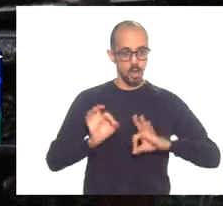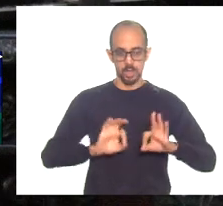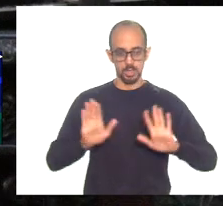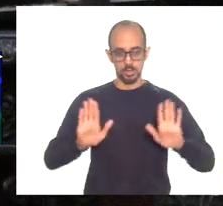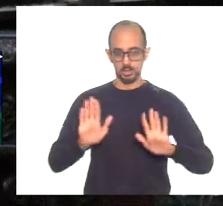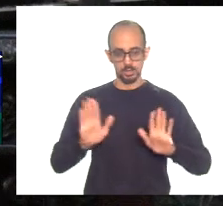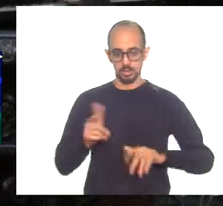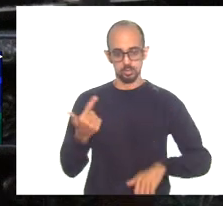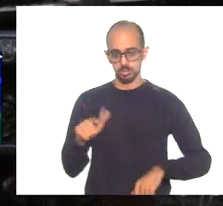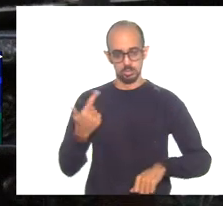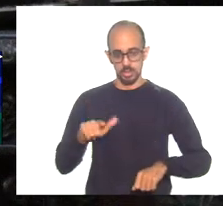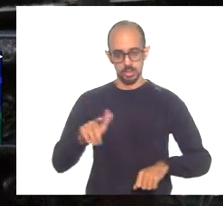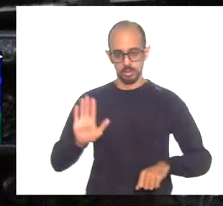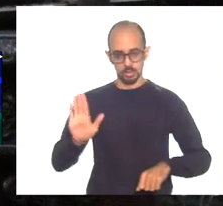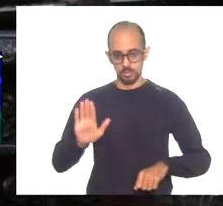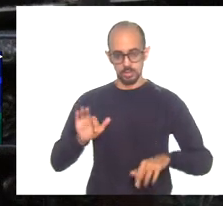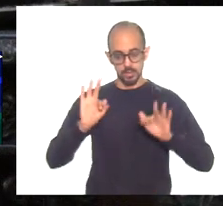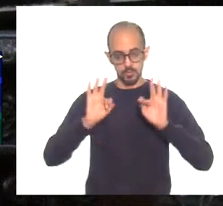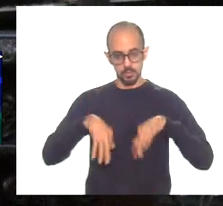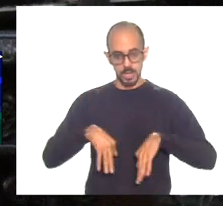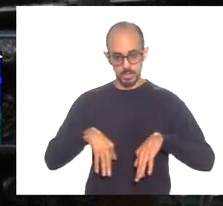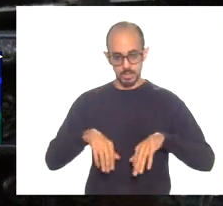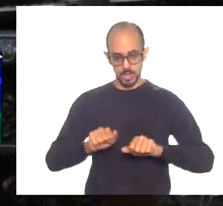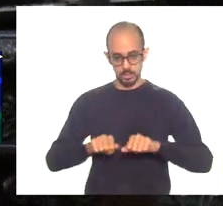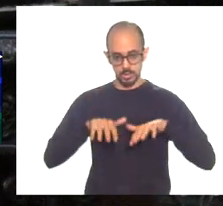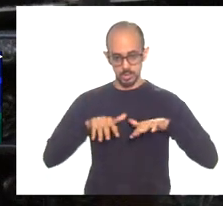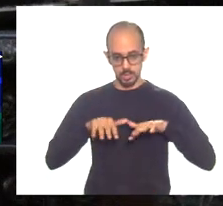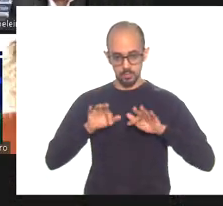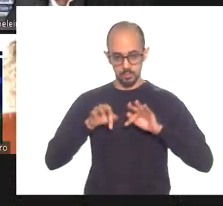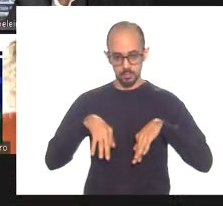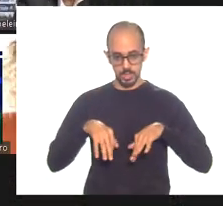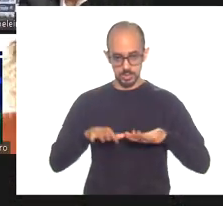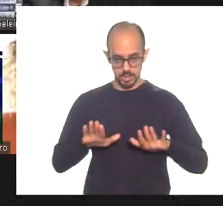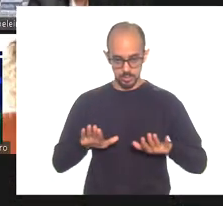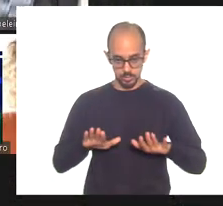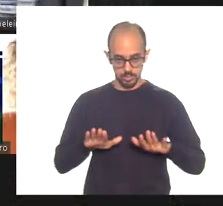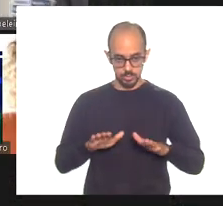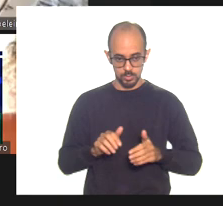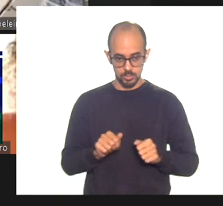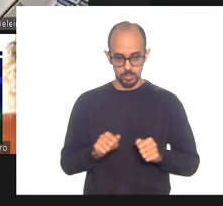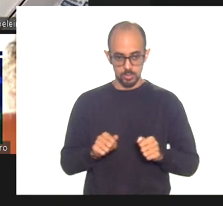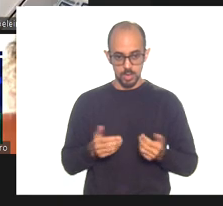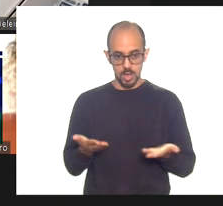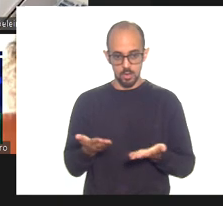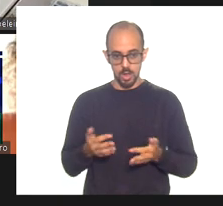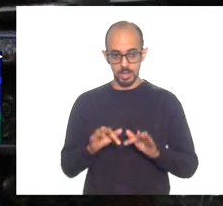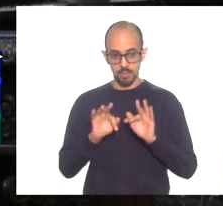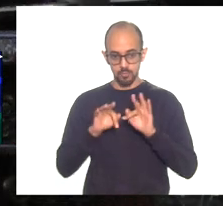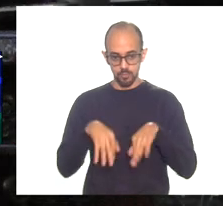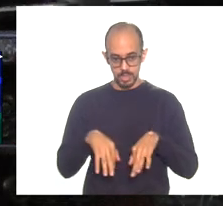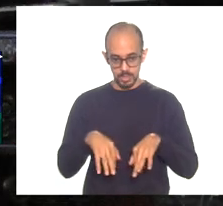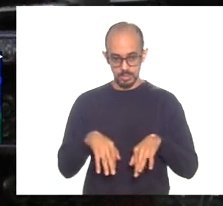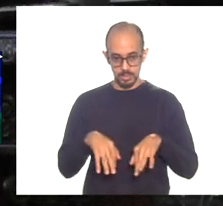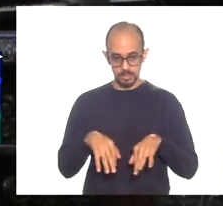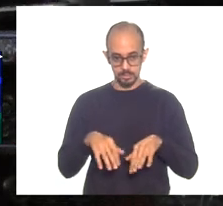encerrado ele escreveu o dente não se inscrever no final está encerrada